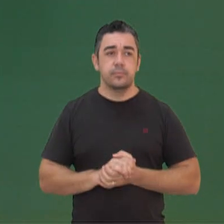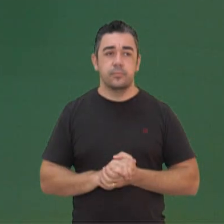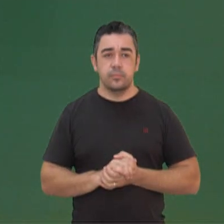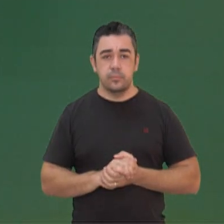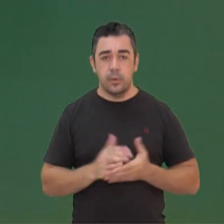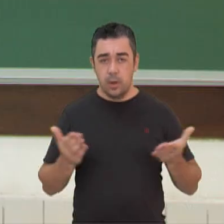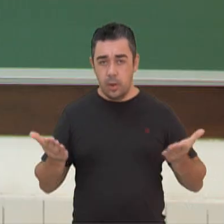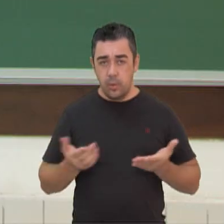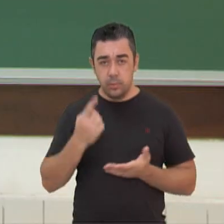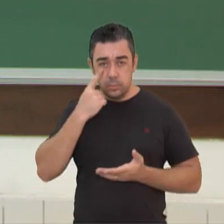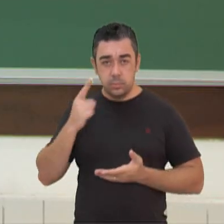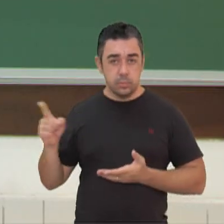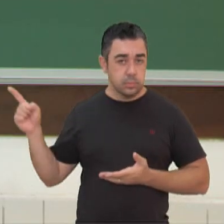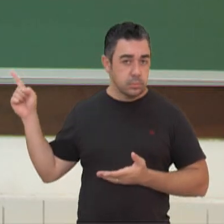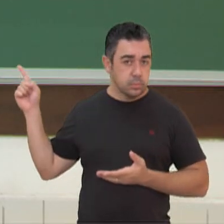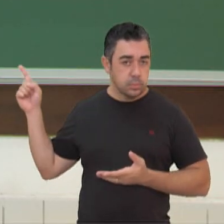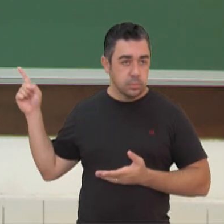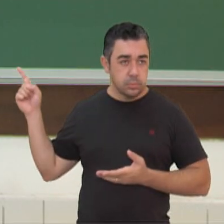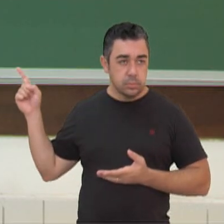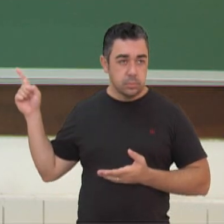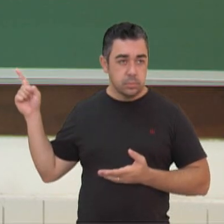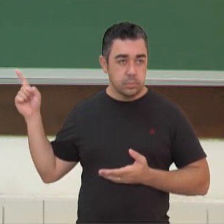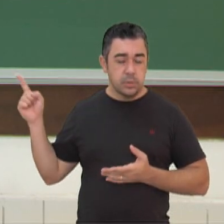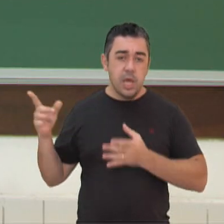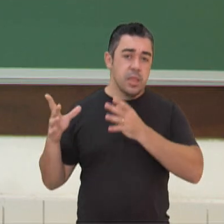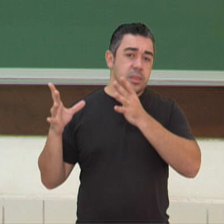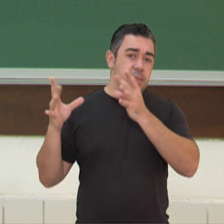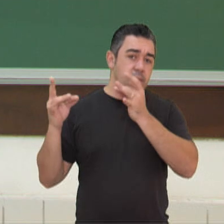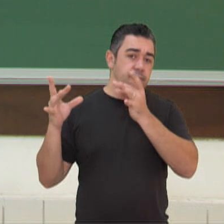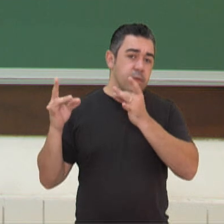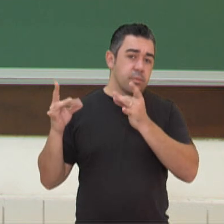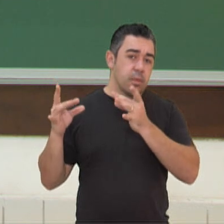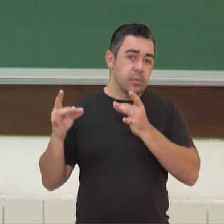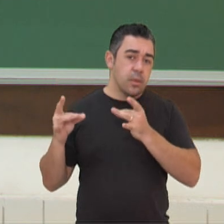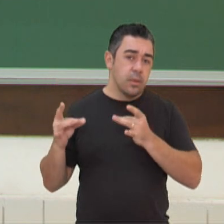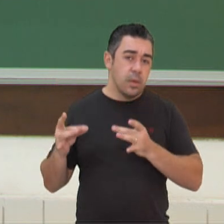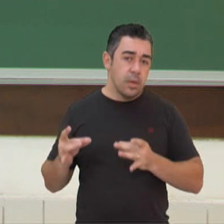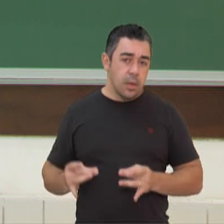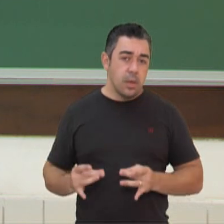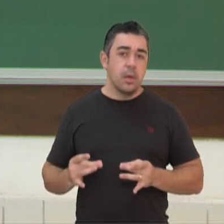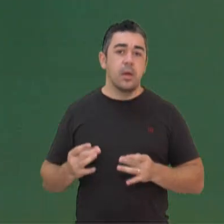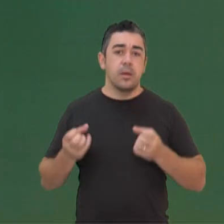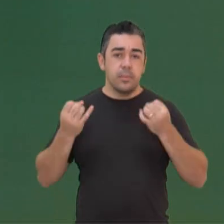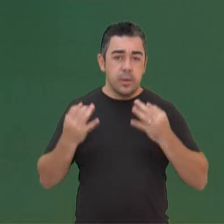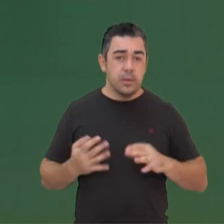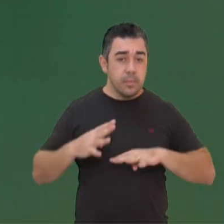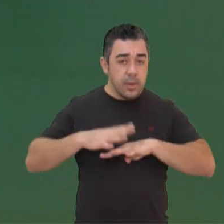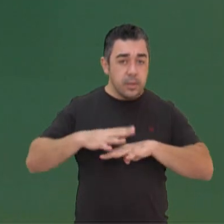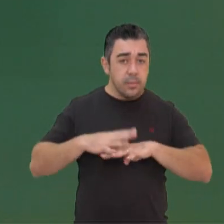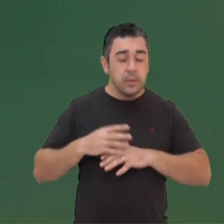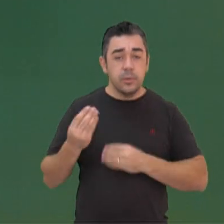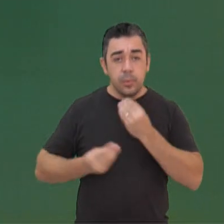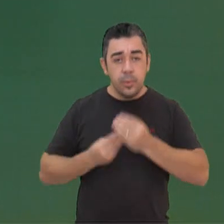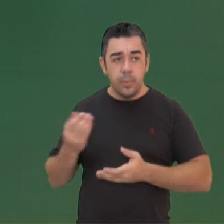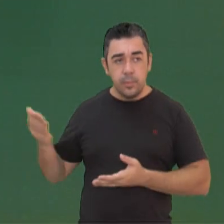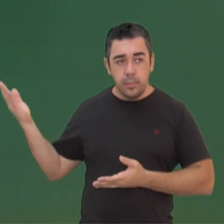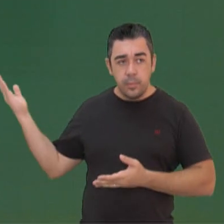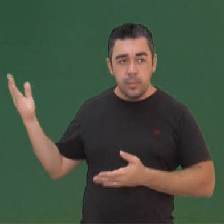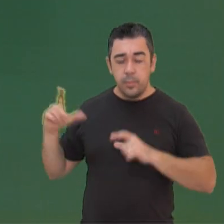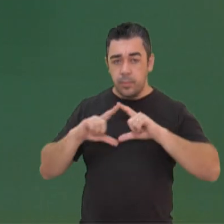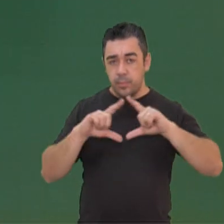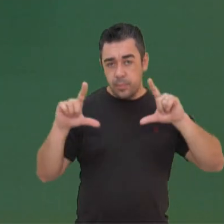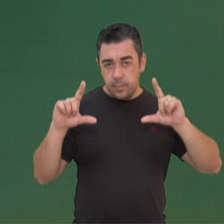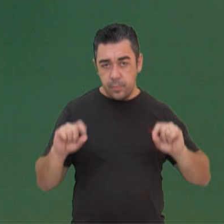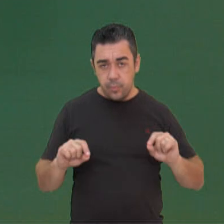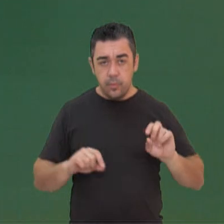E aqui nós temos a definição matemática de potencial elétrico. Então veja que potencial